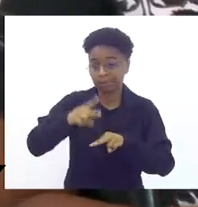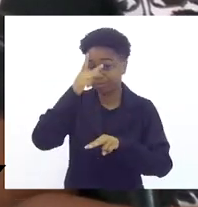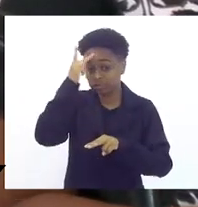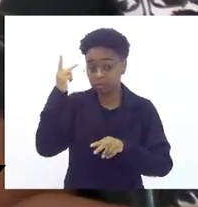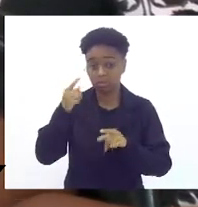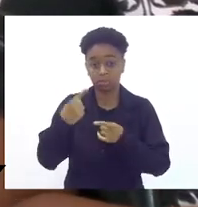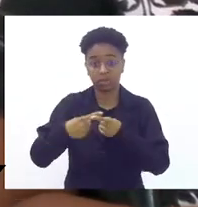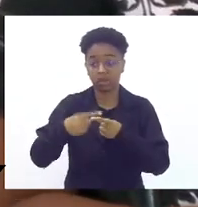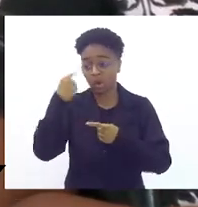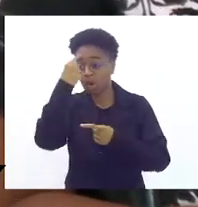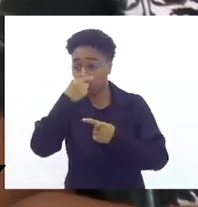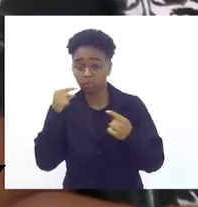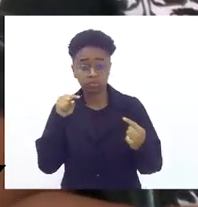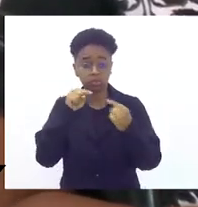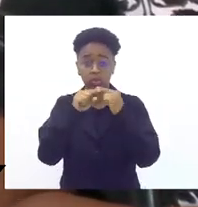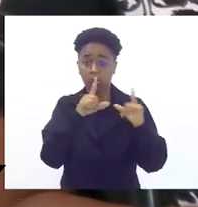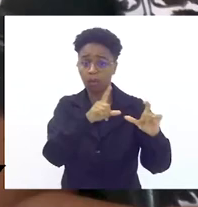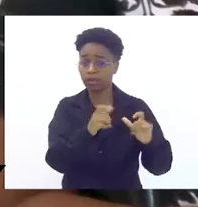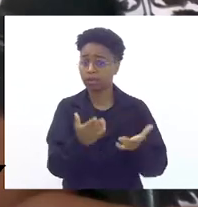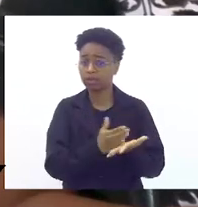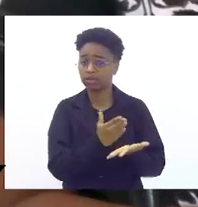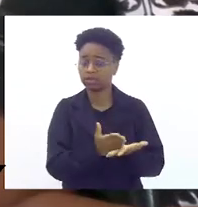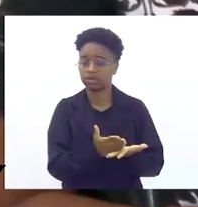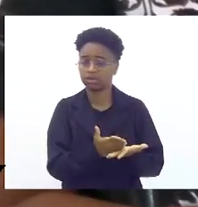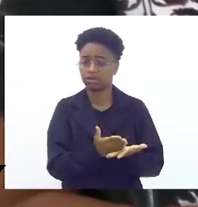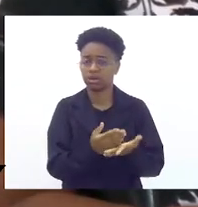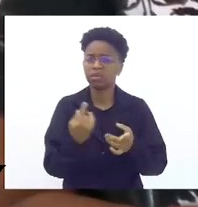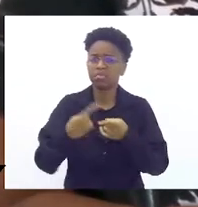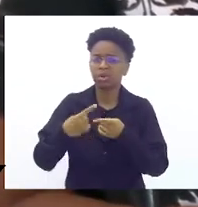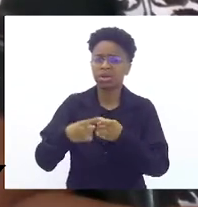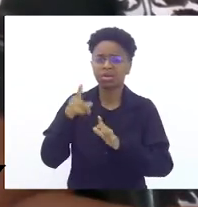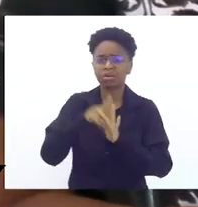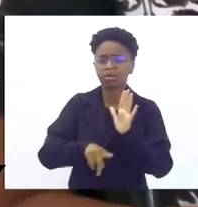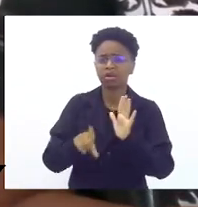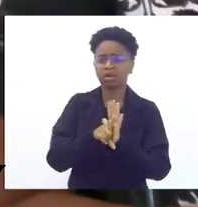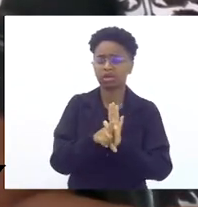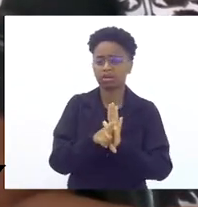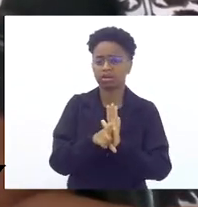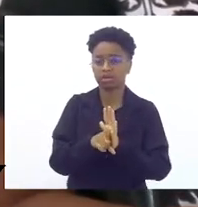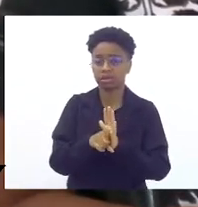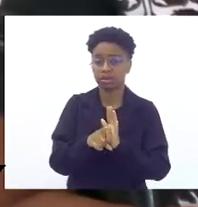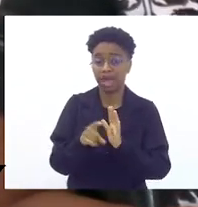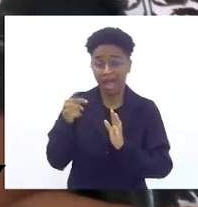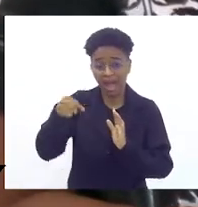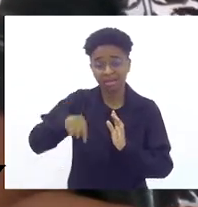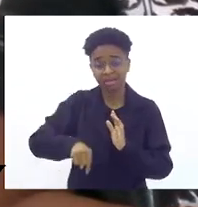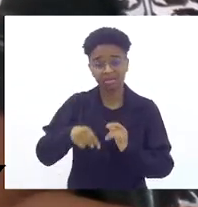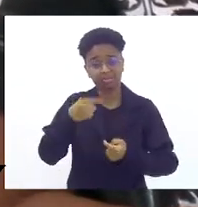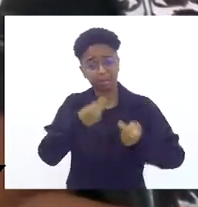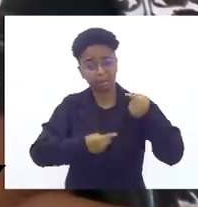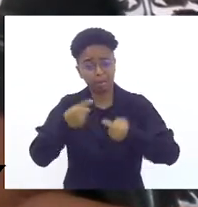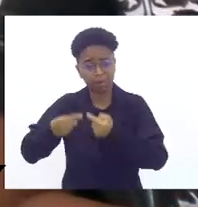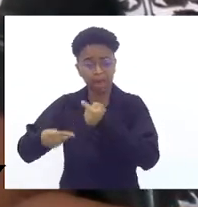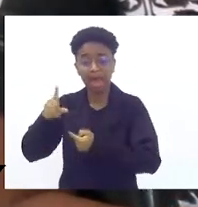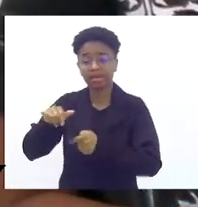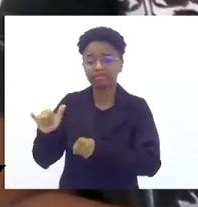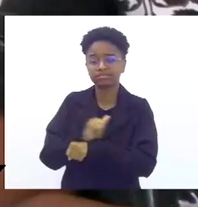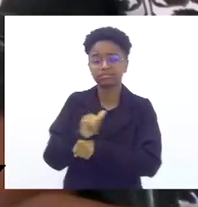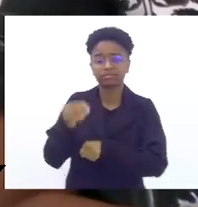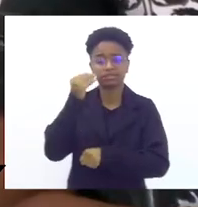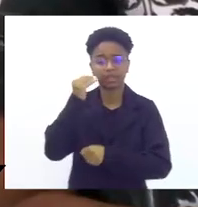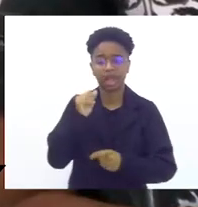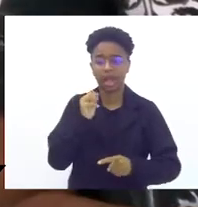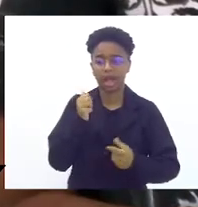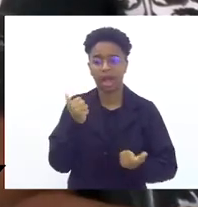facial Então por que esse projeto de lei esse projeto de lei tá tramitando aqui na casa como uma ferramenta mais de apoio